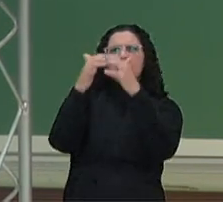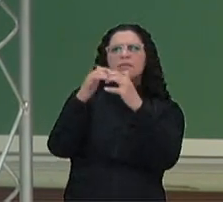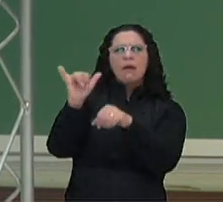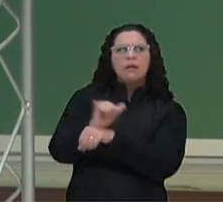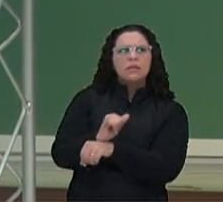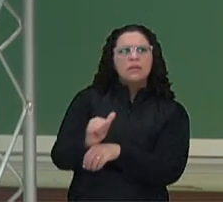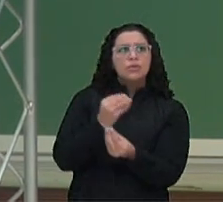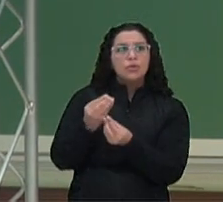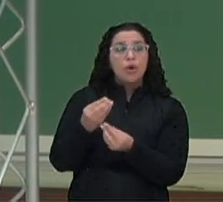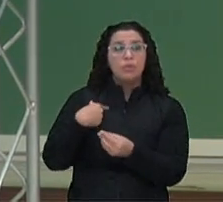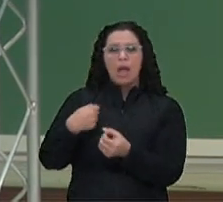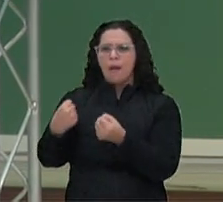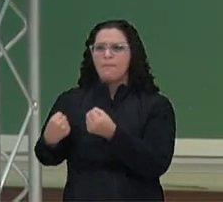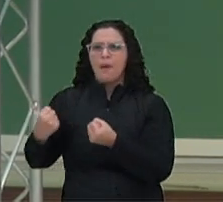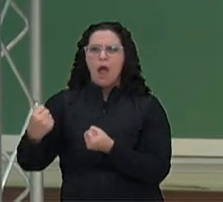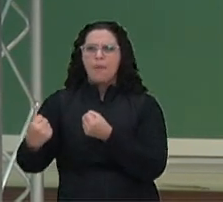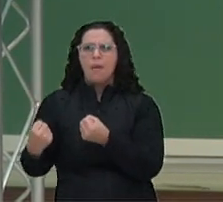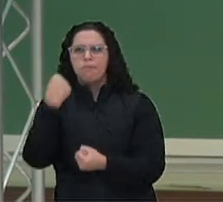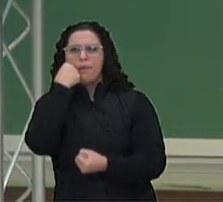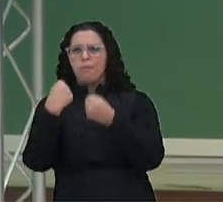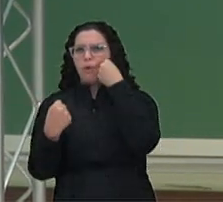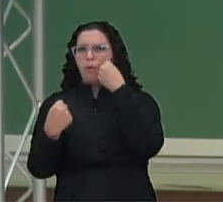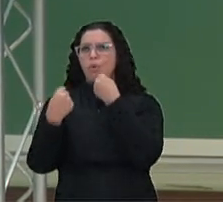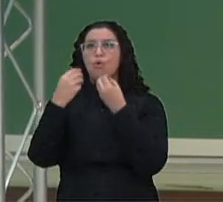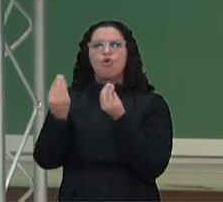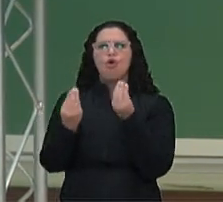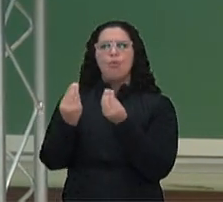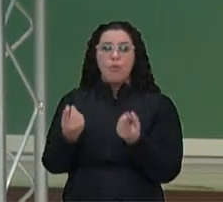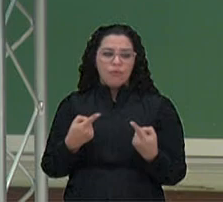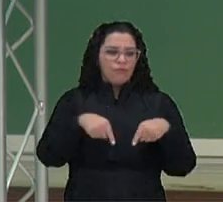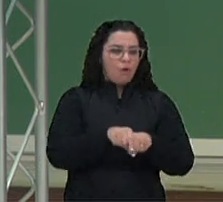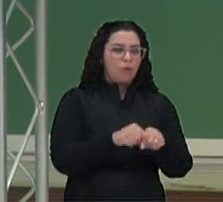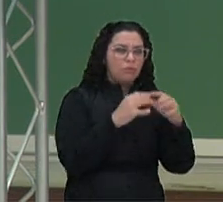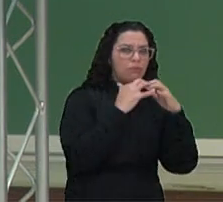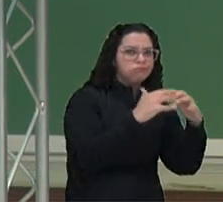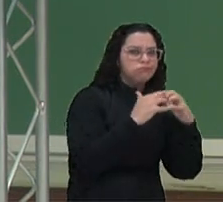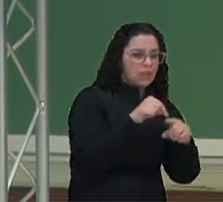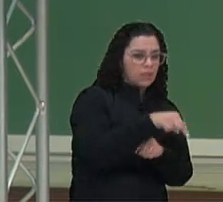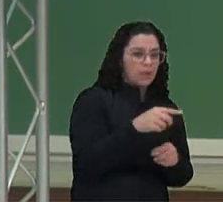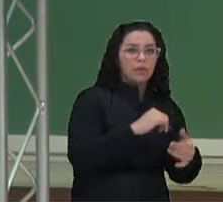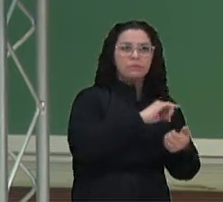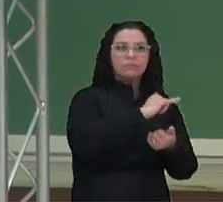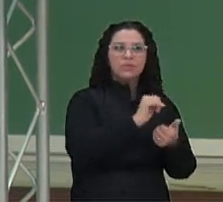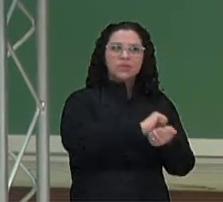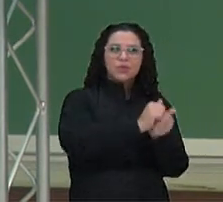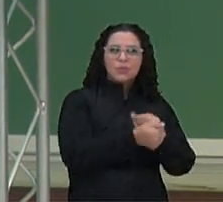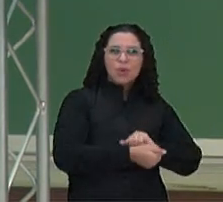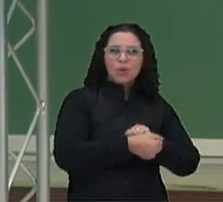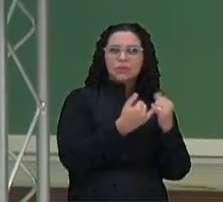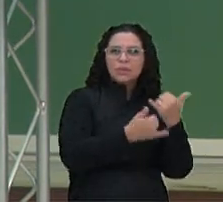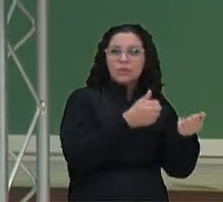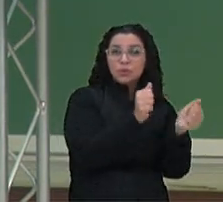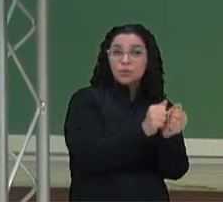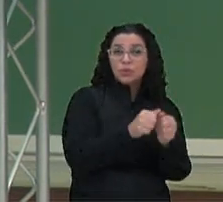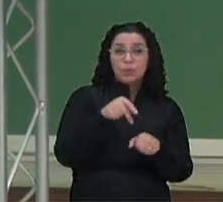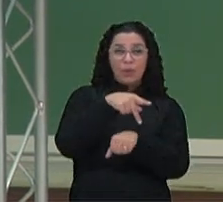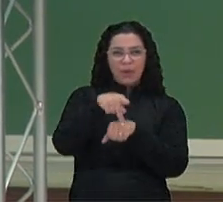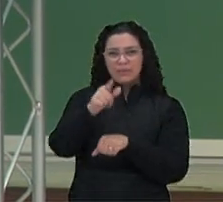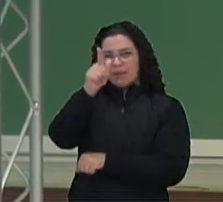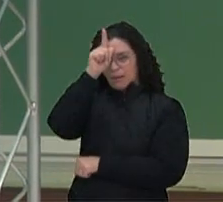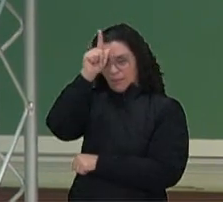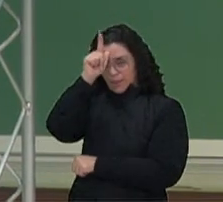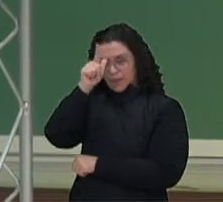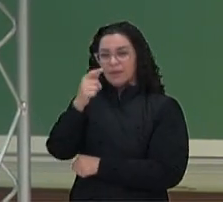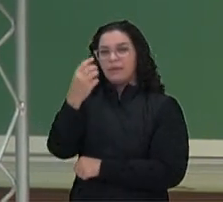estratégias depois que você levou um soco na cabeça. E esse esporte ele tem sido muito popular nesses países aqui, né? Na Alemanha, no